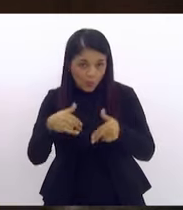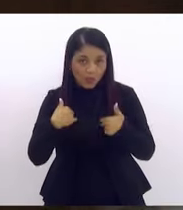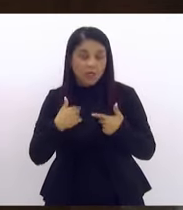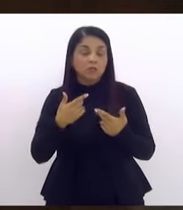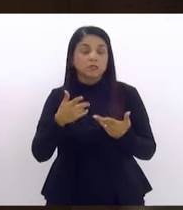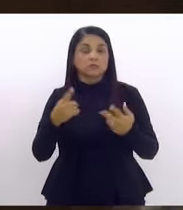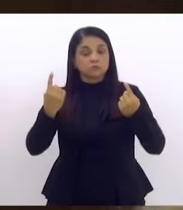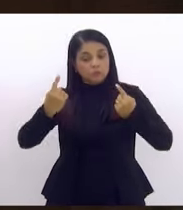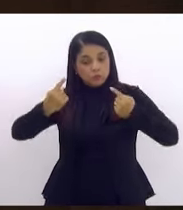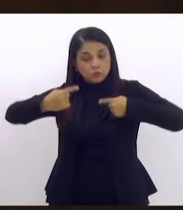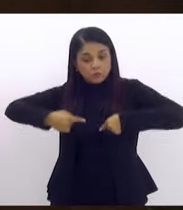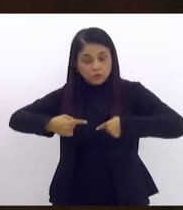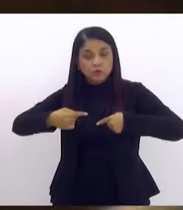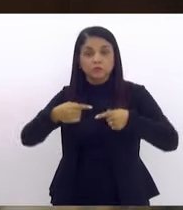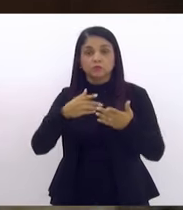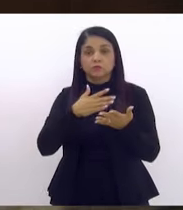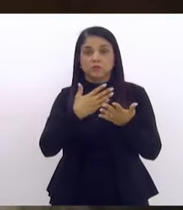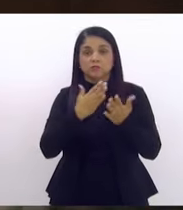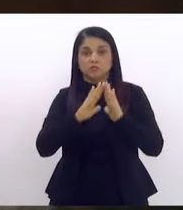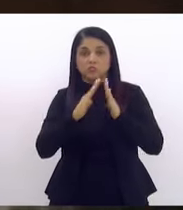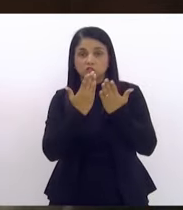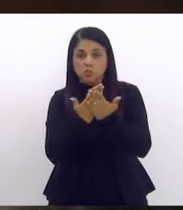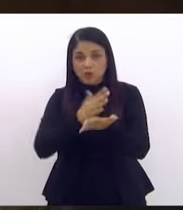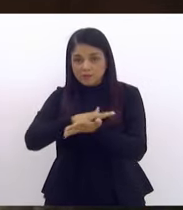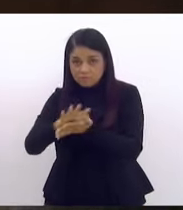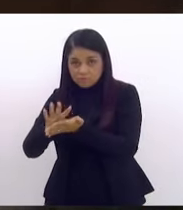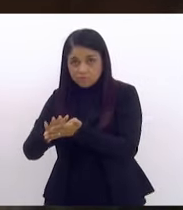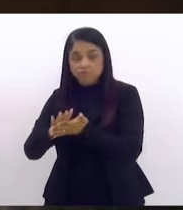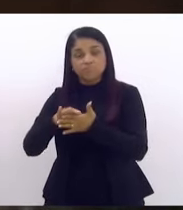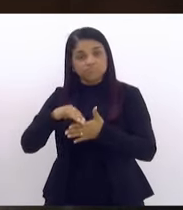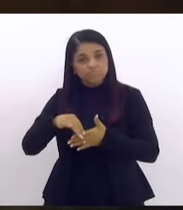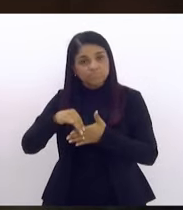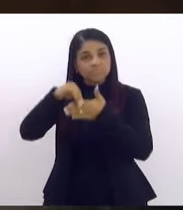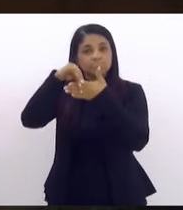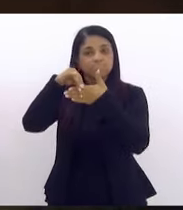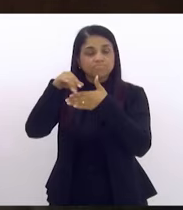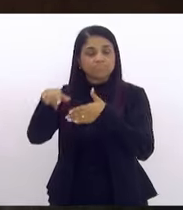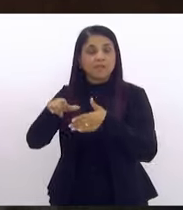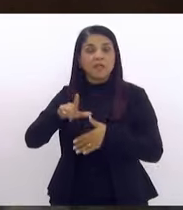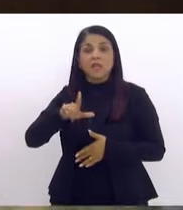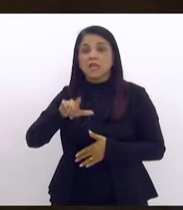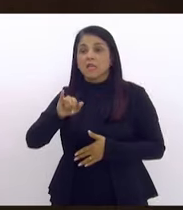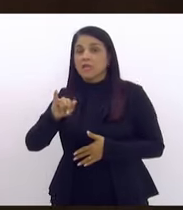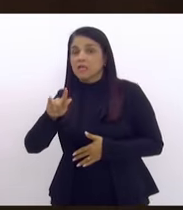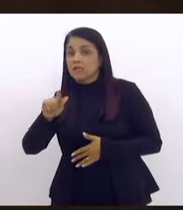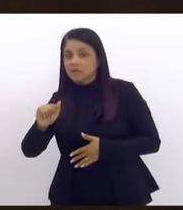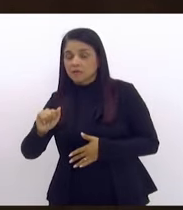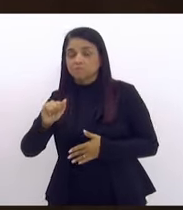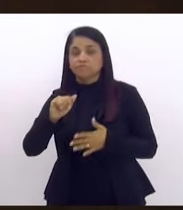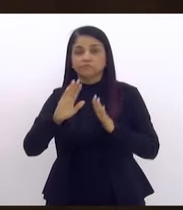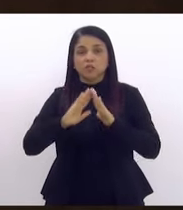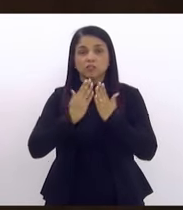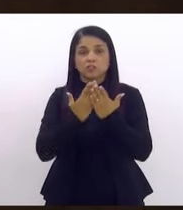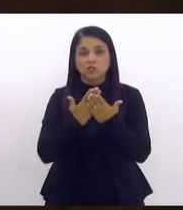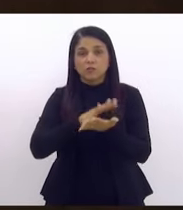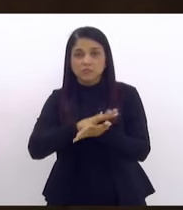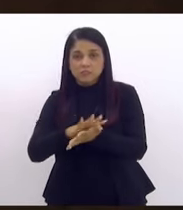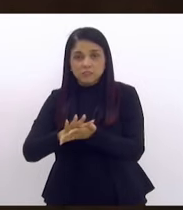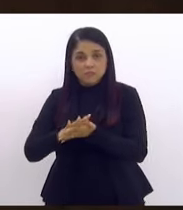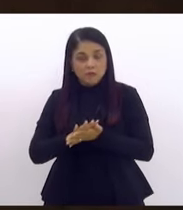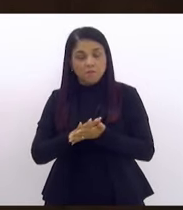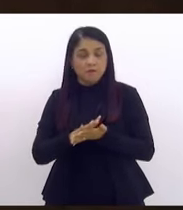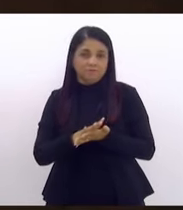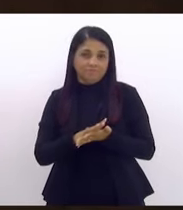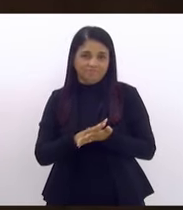escolas de samba vai continuar sob o comando da Liga Independente das Escolas de Samba ou qualquer outra entidade que faça